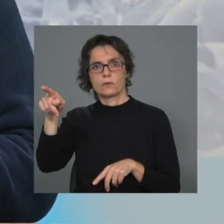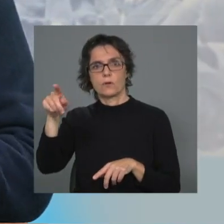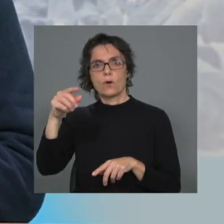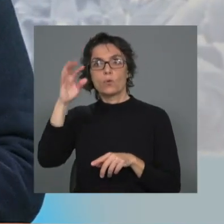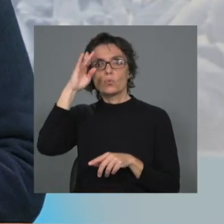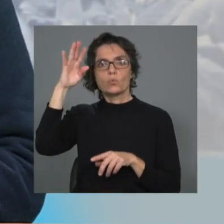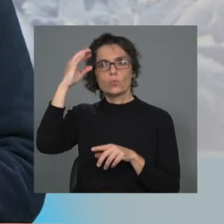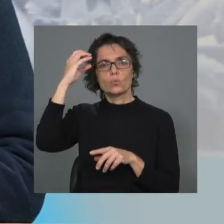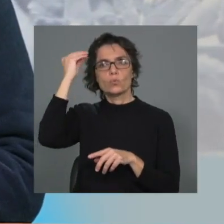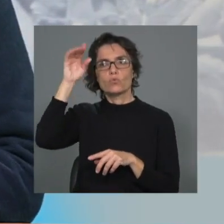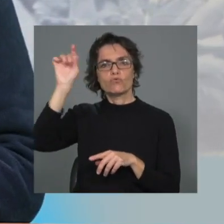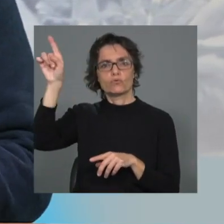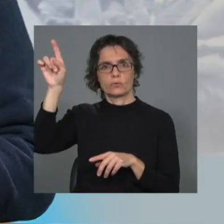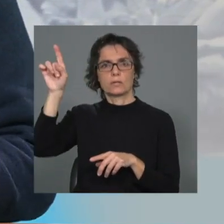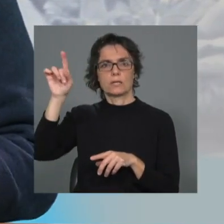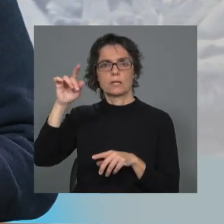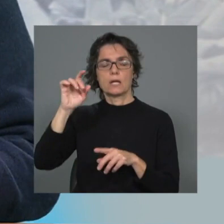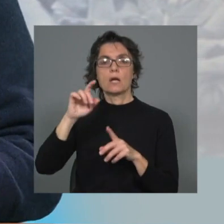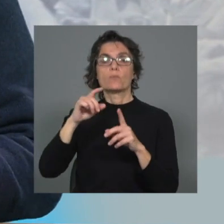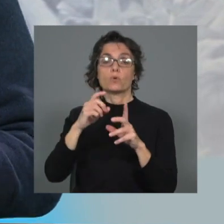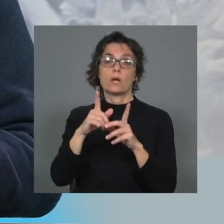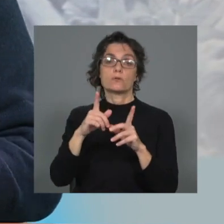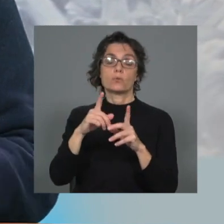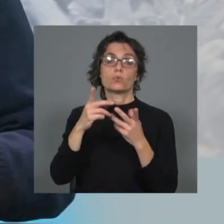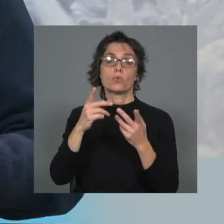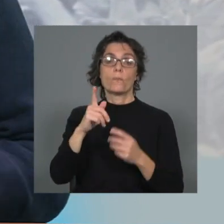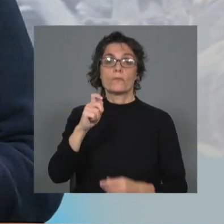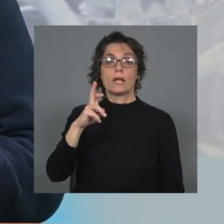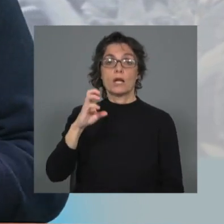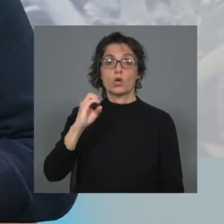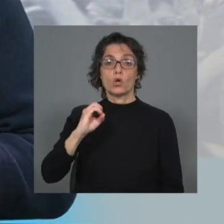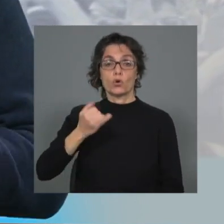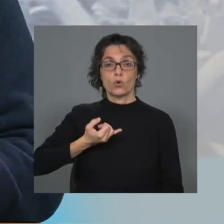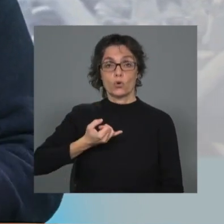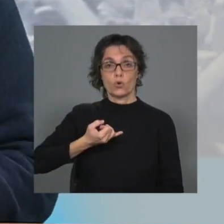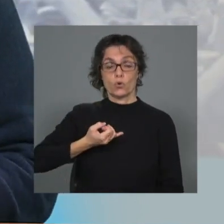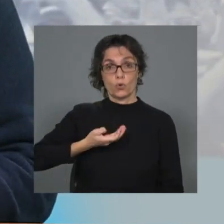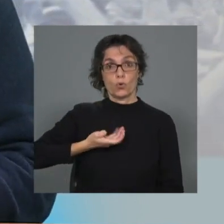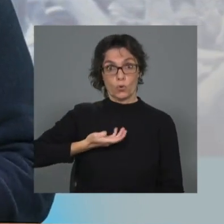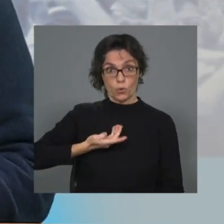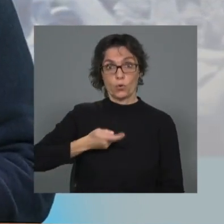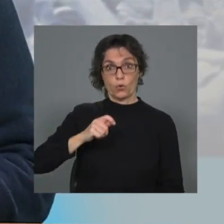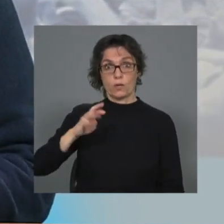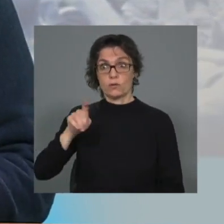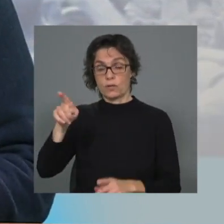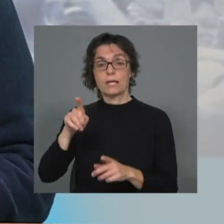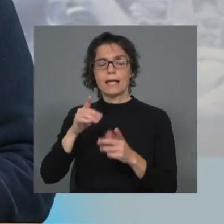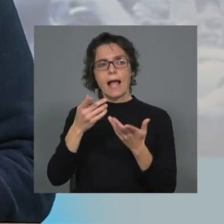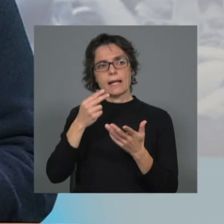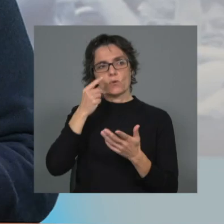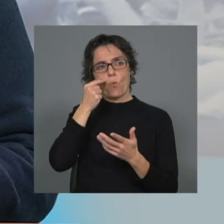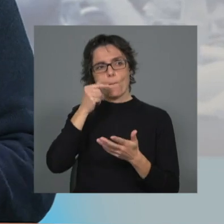dos perigos que Herodes pode constituir, mas é sobretudo esta dimensão paterna e paternal de José que é